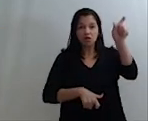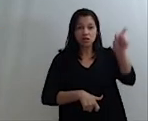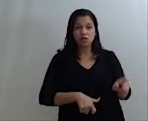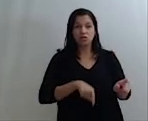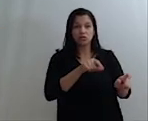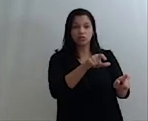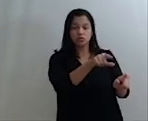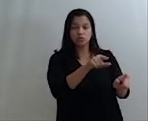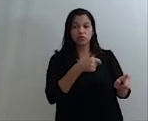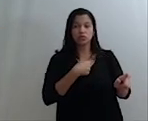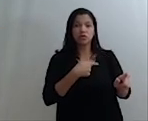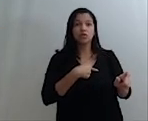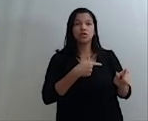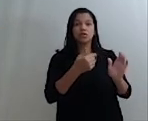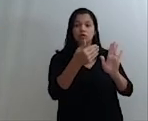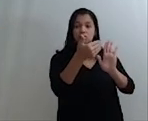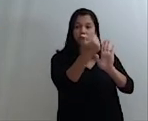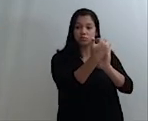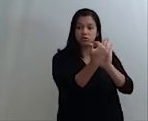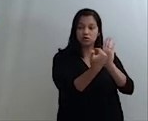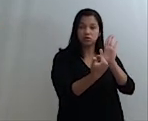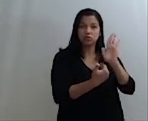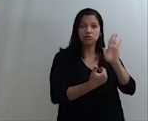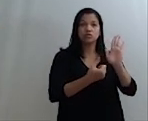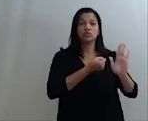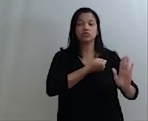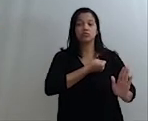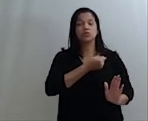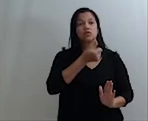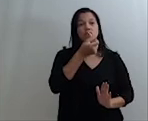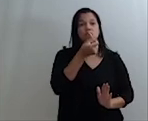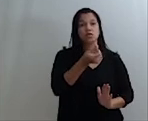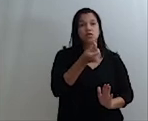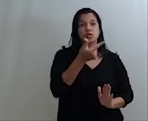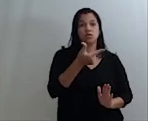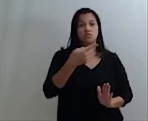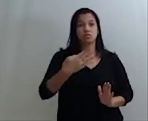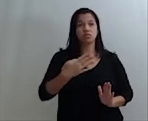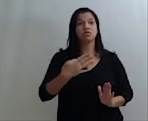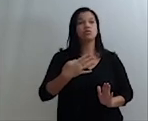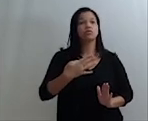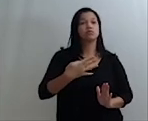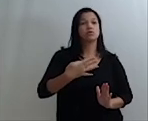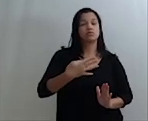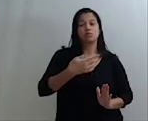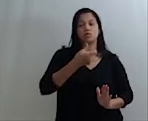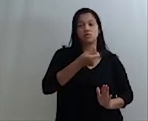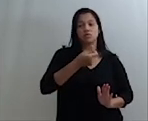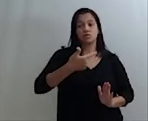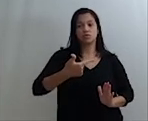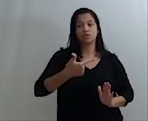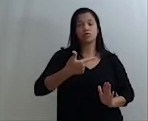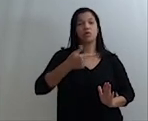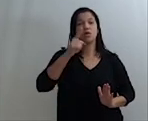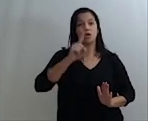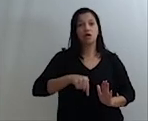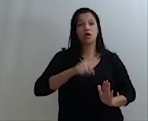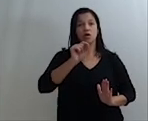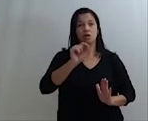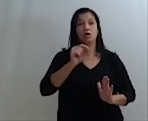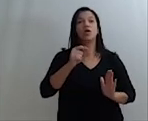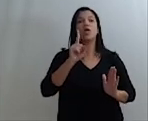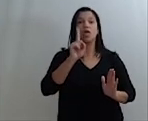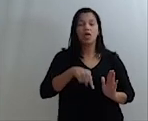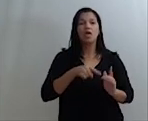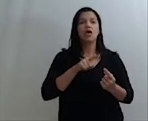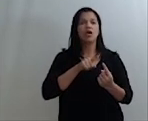da da recomendação 62/2020 do CNJ essa essa essa manifestação é adequada